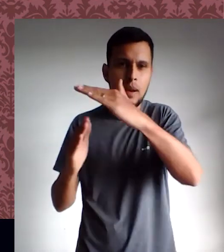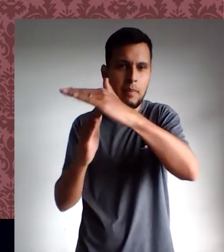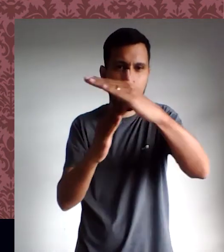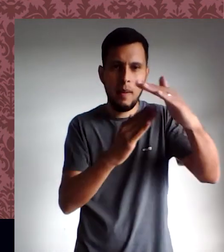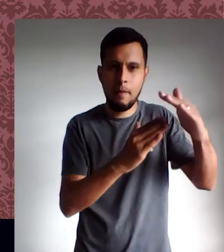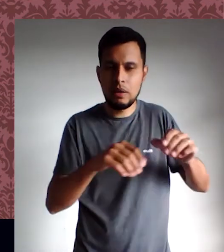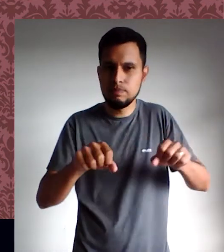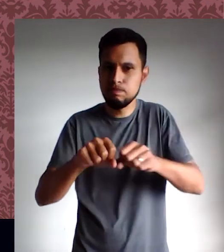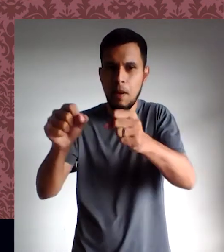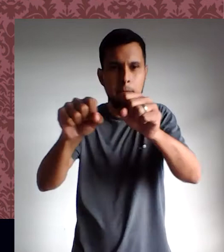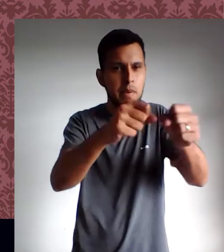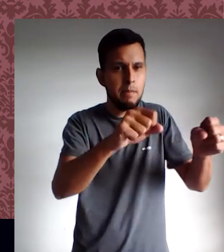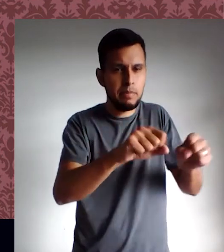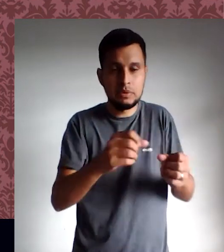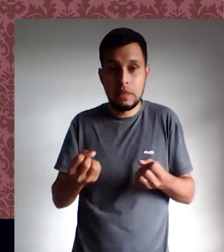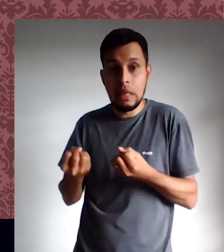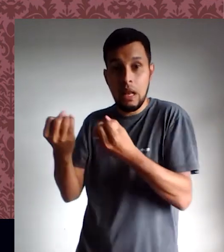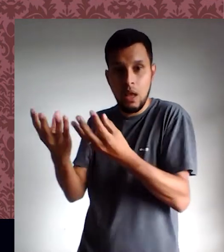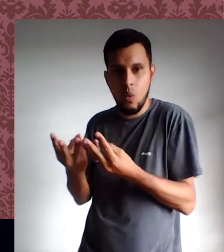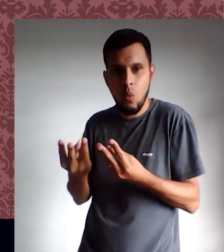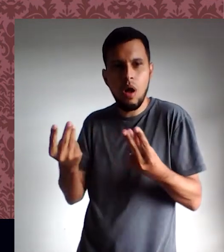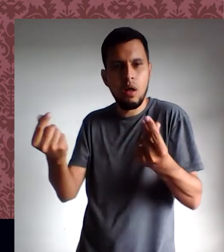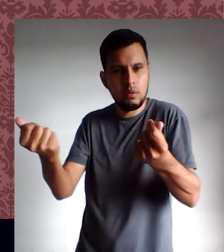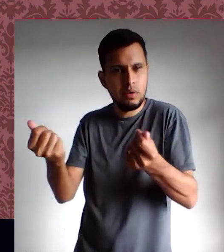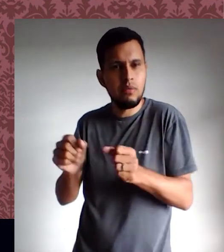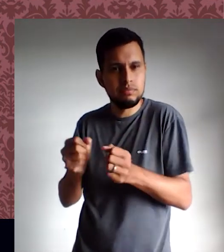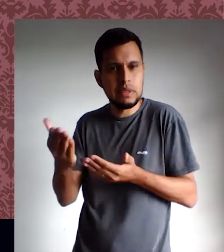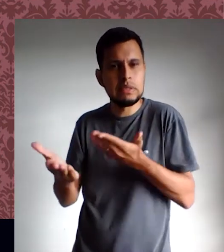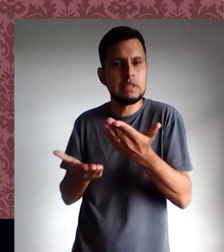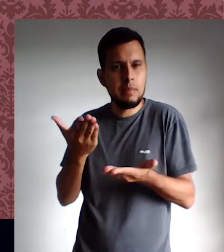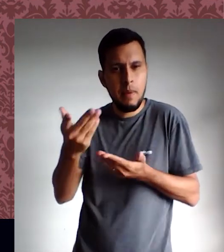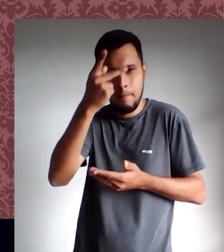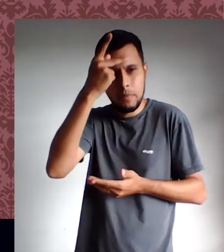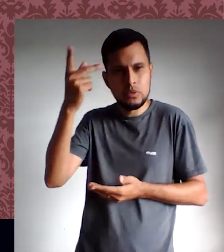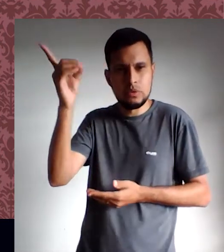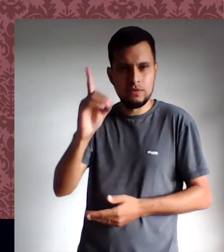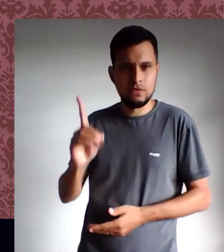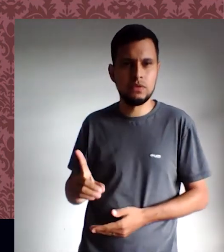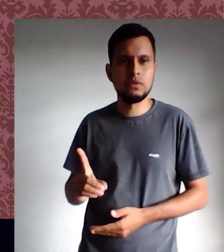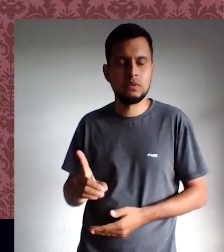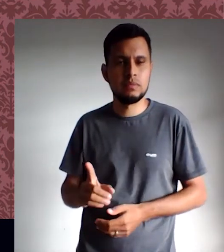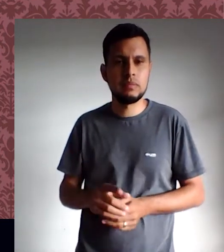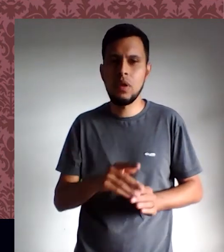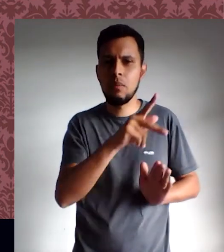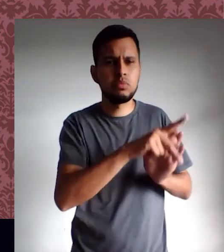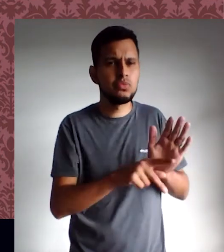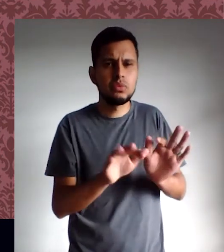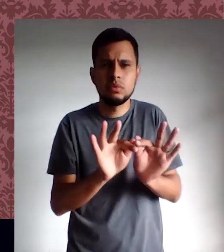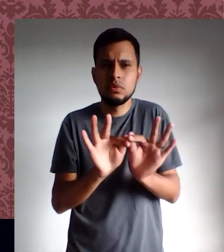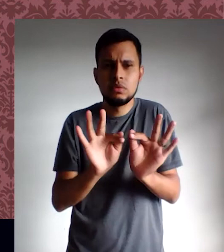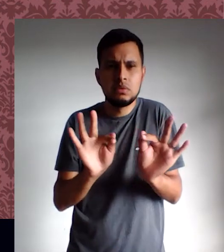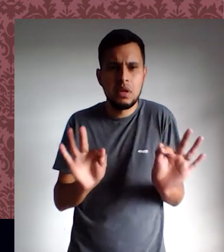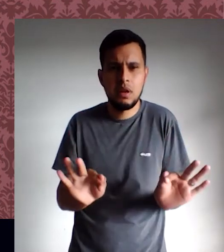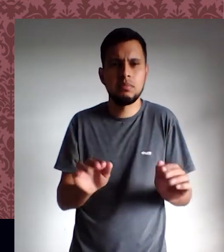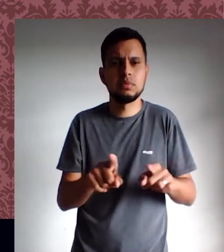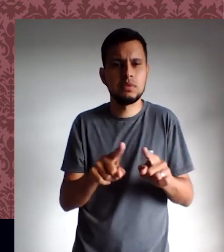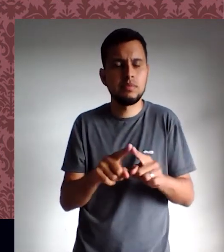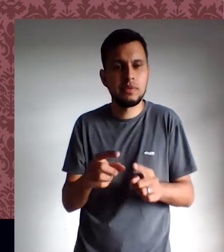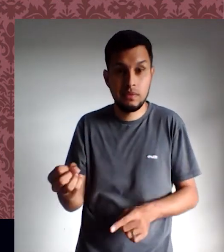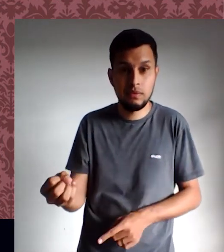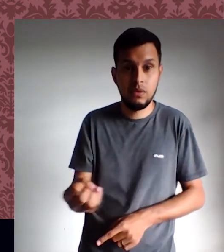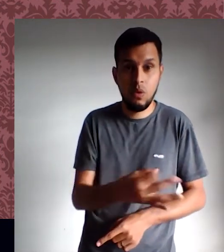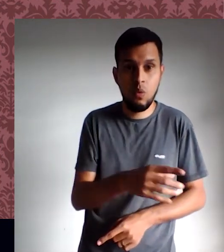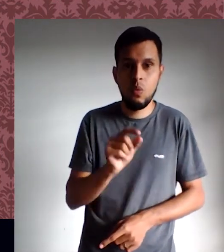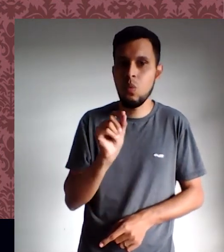atendimento para as pessoas que tenham alguma deficiência. O projeto ele é muito simples e muito inovador ao mesmo tempo.